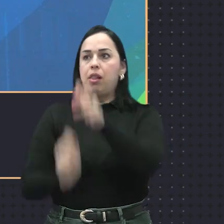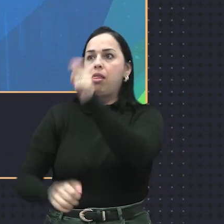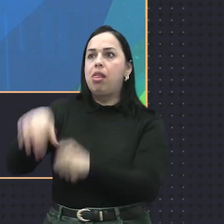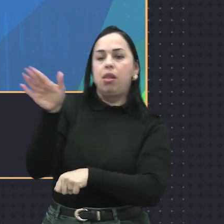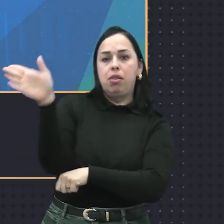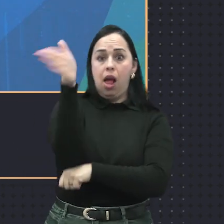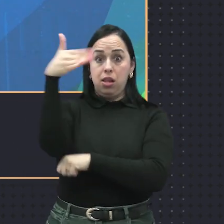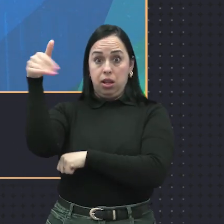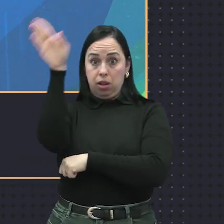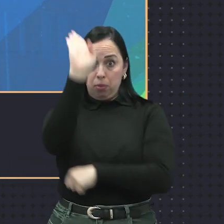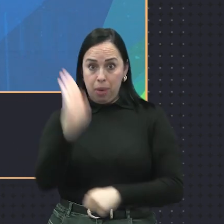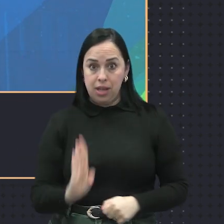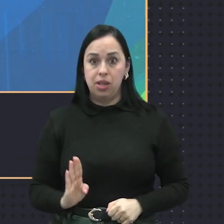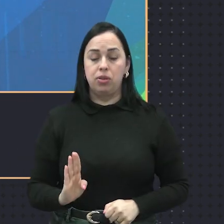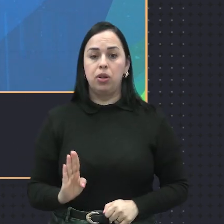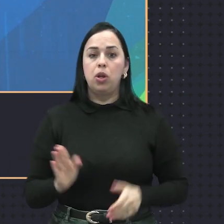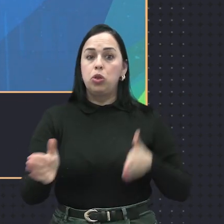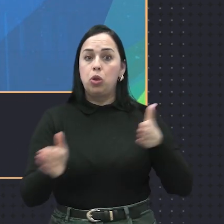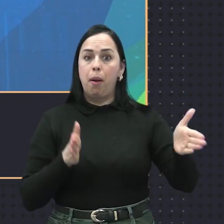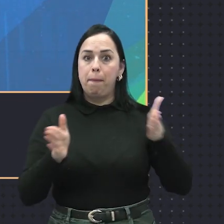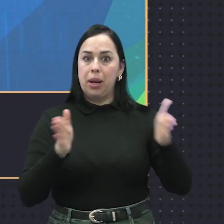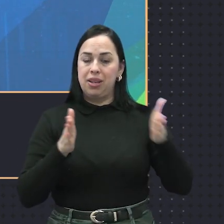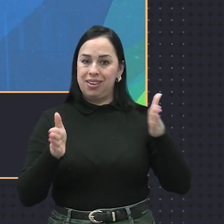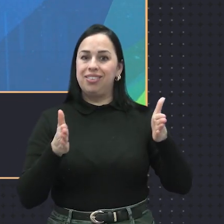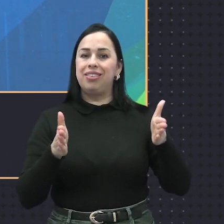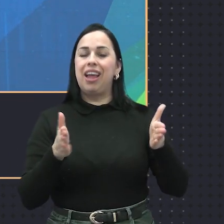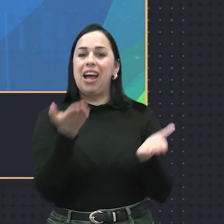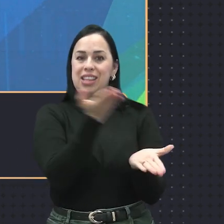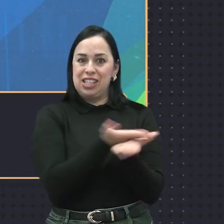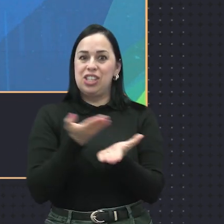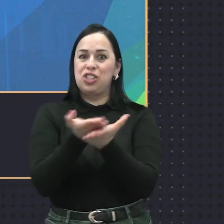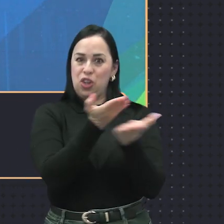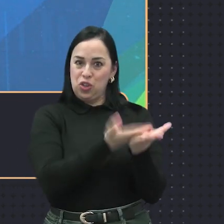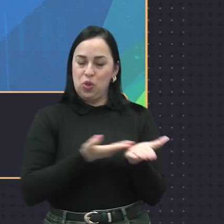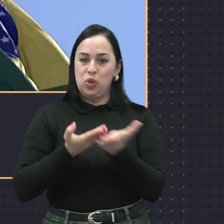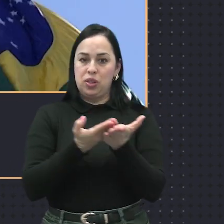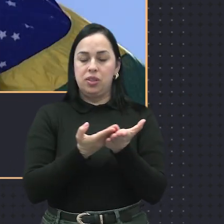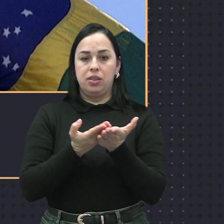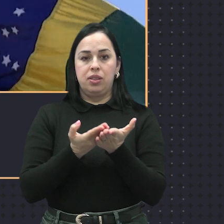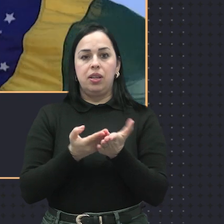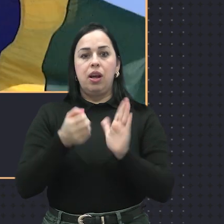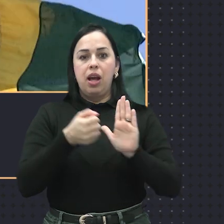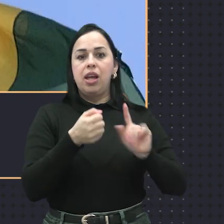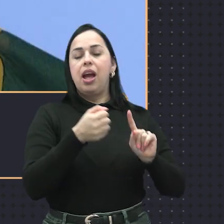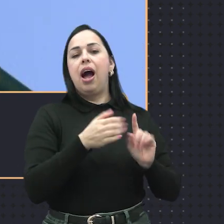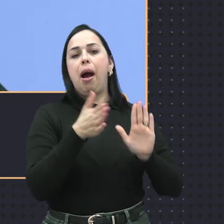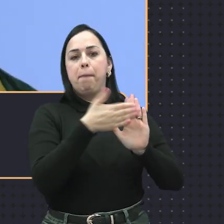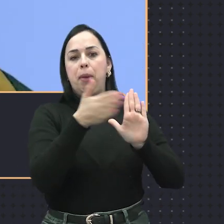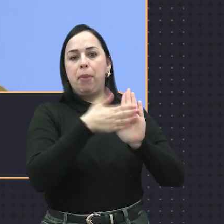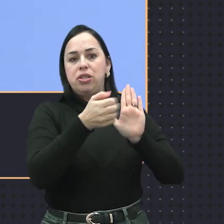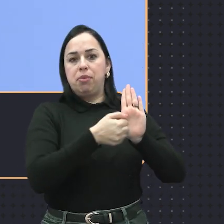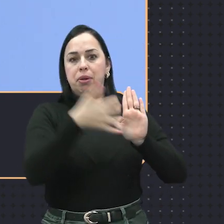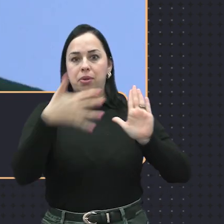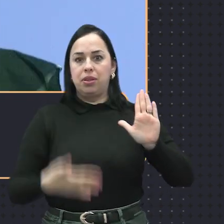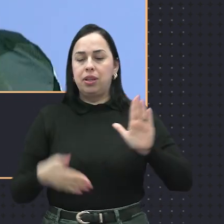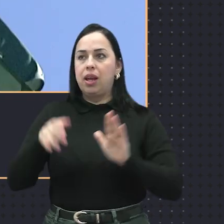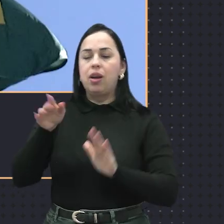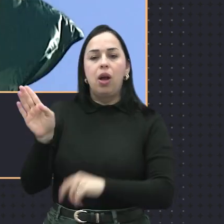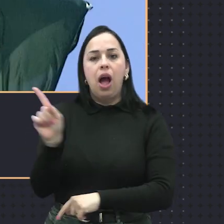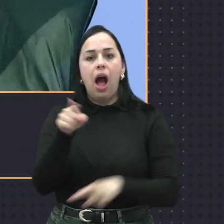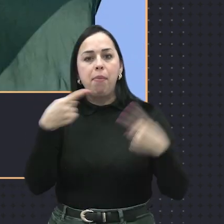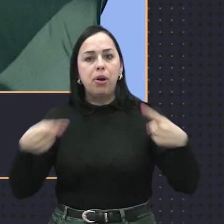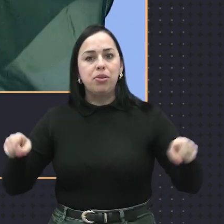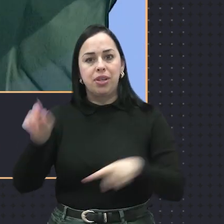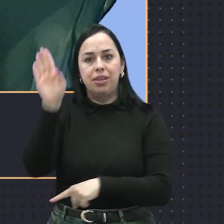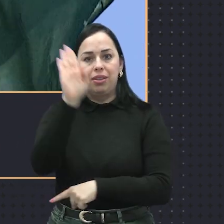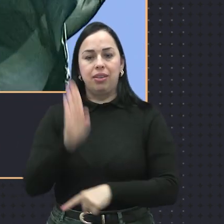executar o hino nacional brasileiro durante os períodos de atividades com os alunos. Segundo a justificativa da proposta, o hino nacional